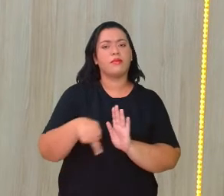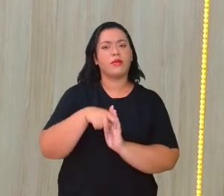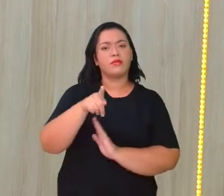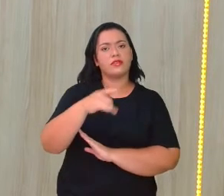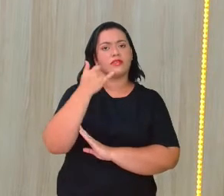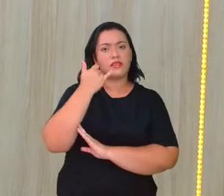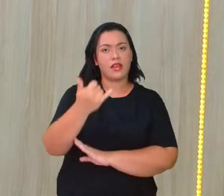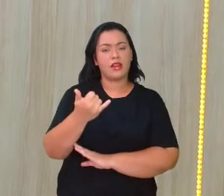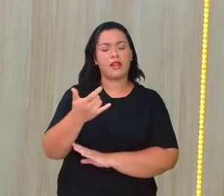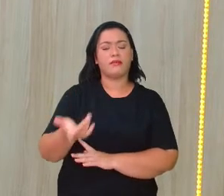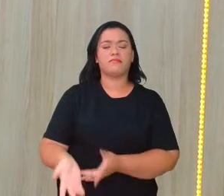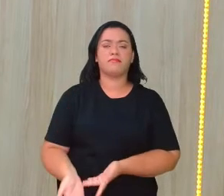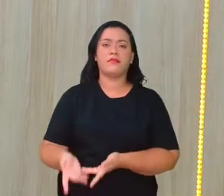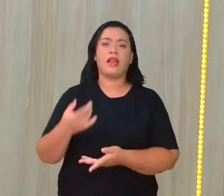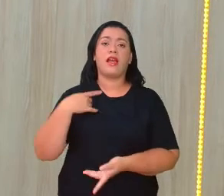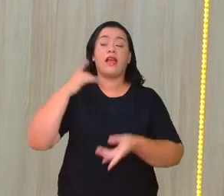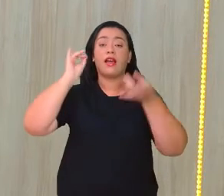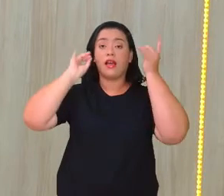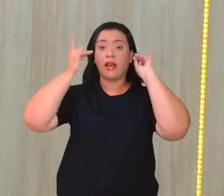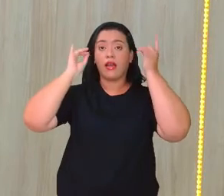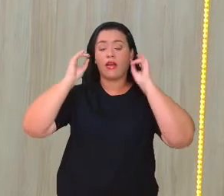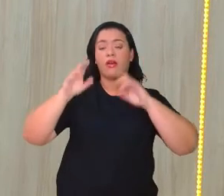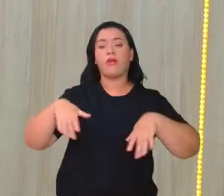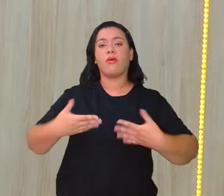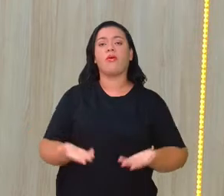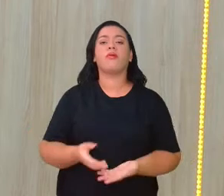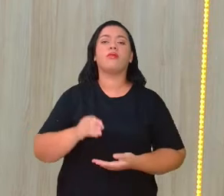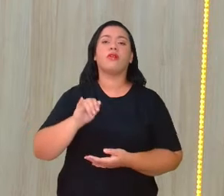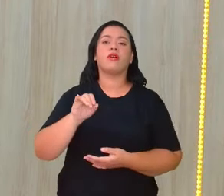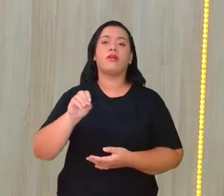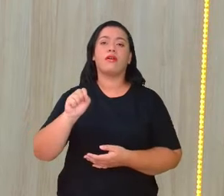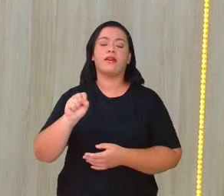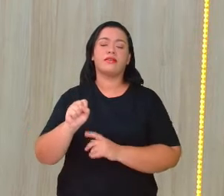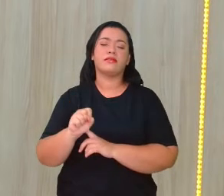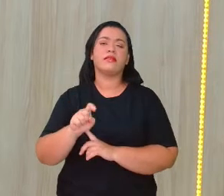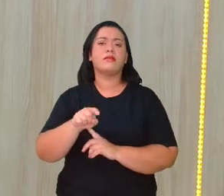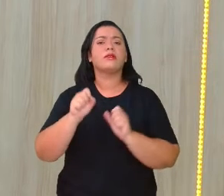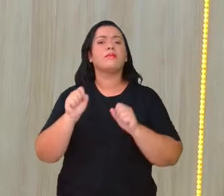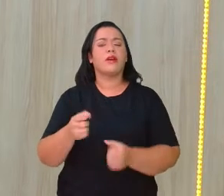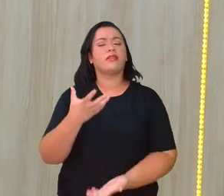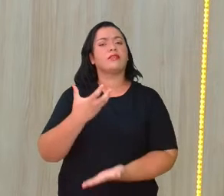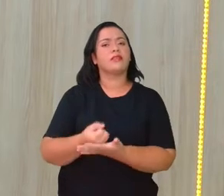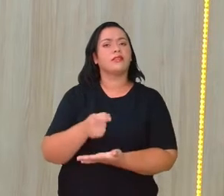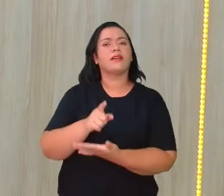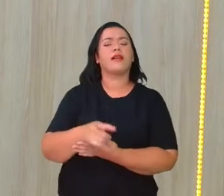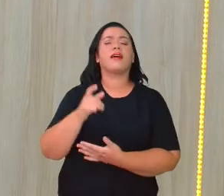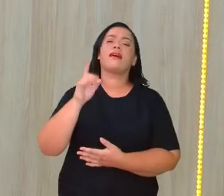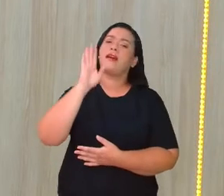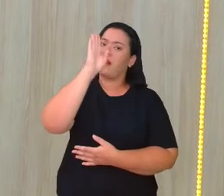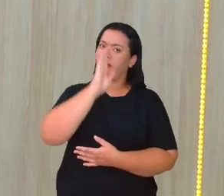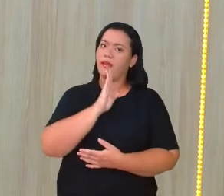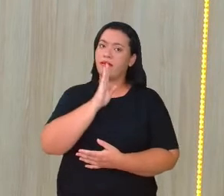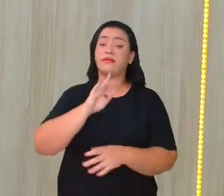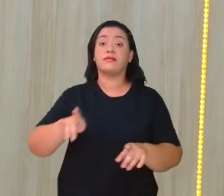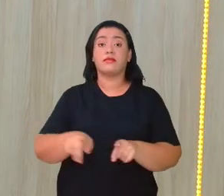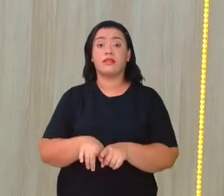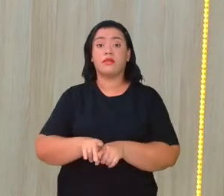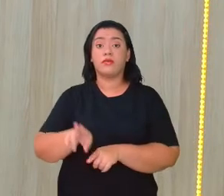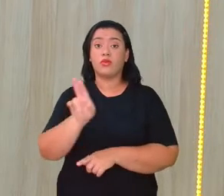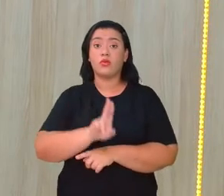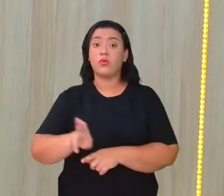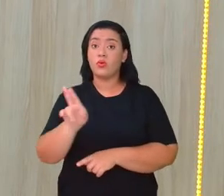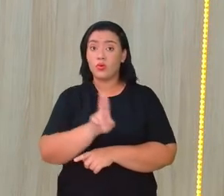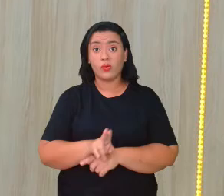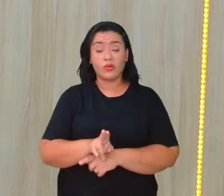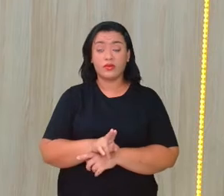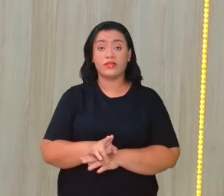celular, seja ele Android ou iOS. Vocês podem fazer o download de forma gratuita, né? E usar também aí sem